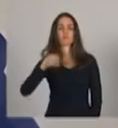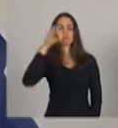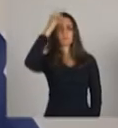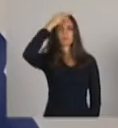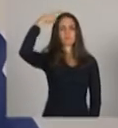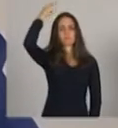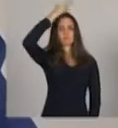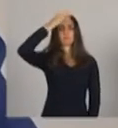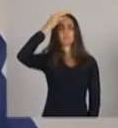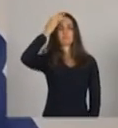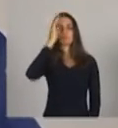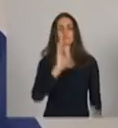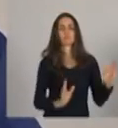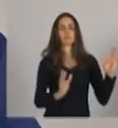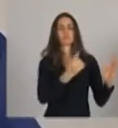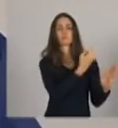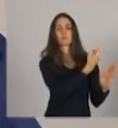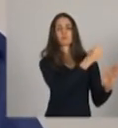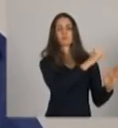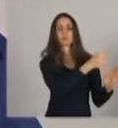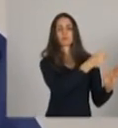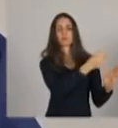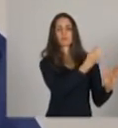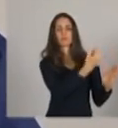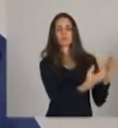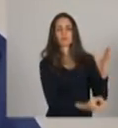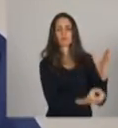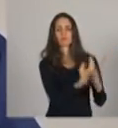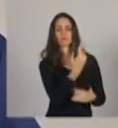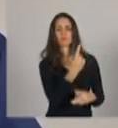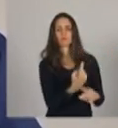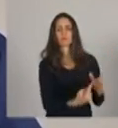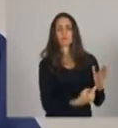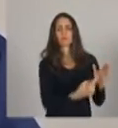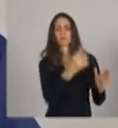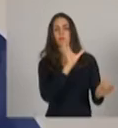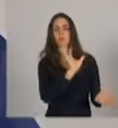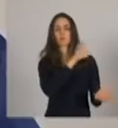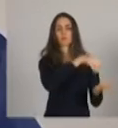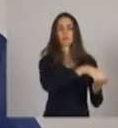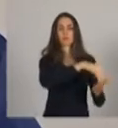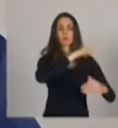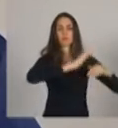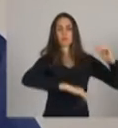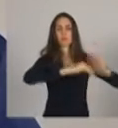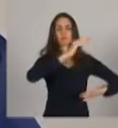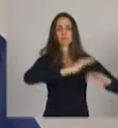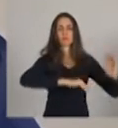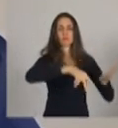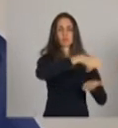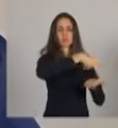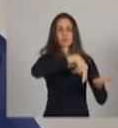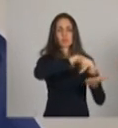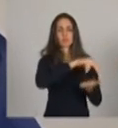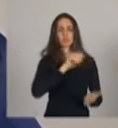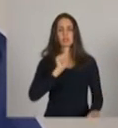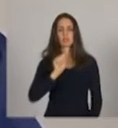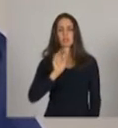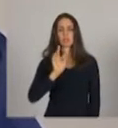de 1971, é instituída a primeira companhia profissional de dança